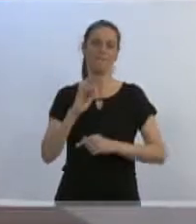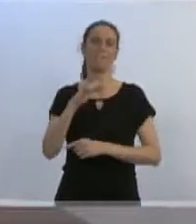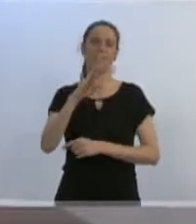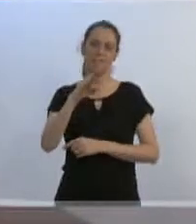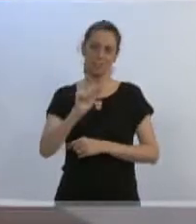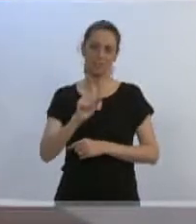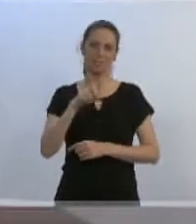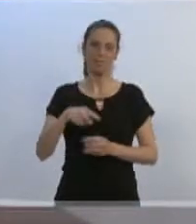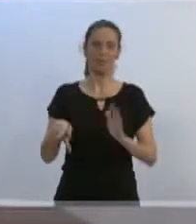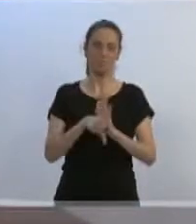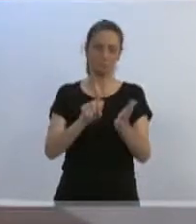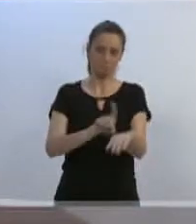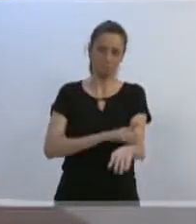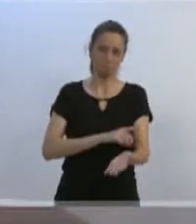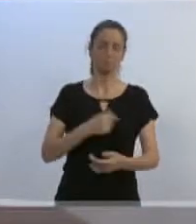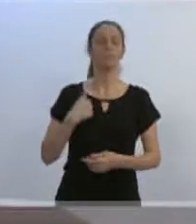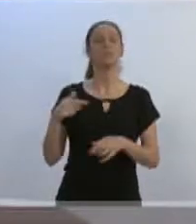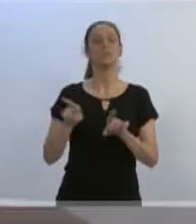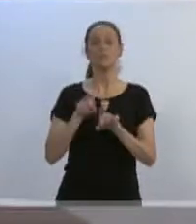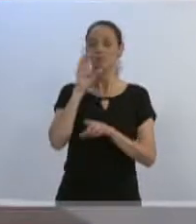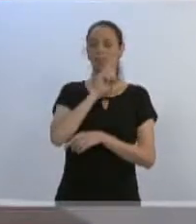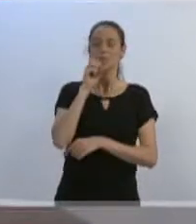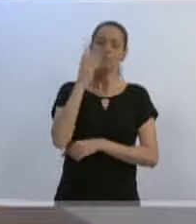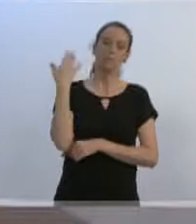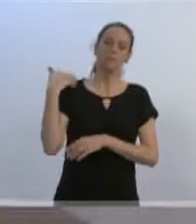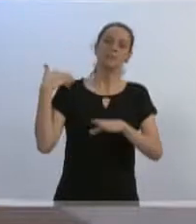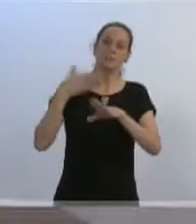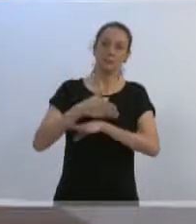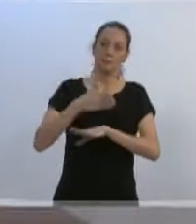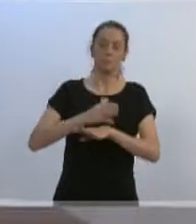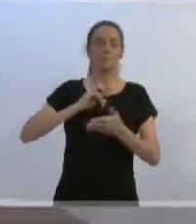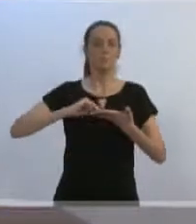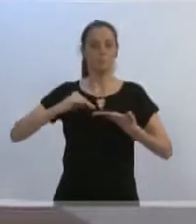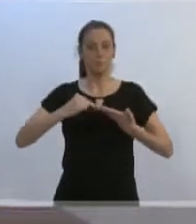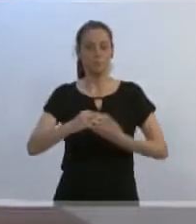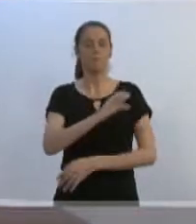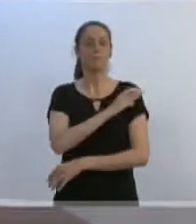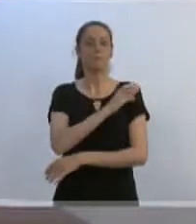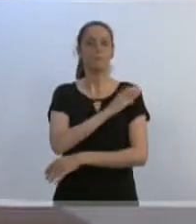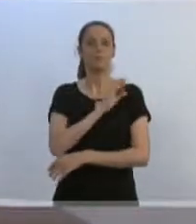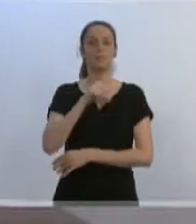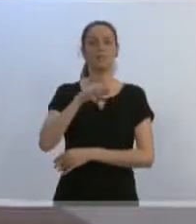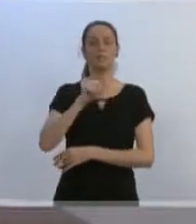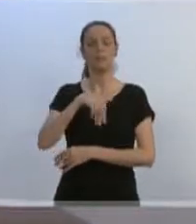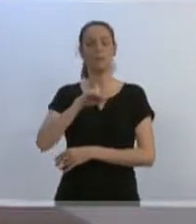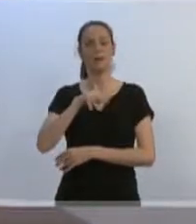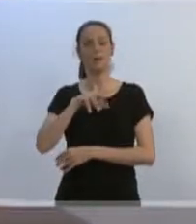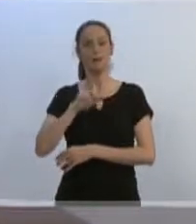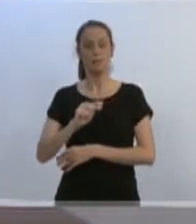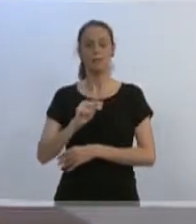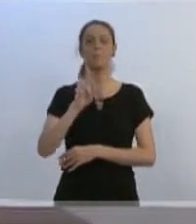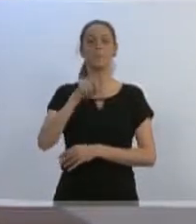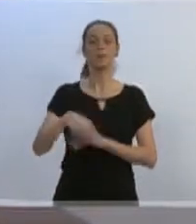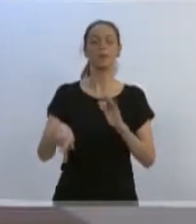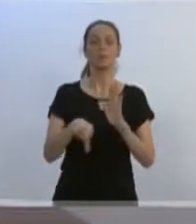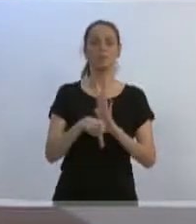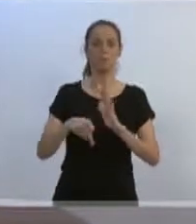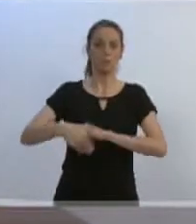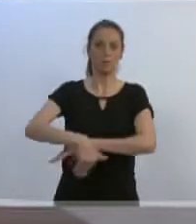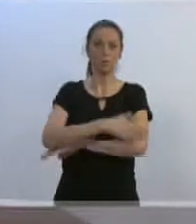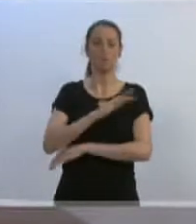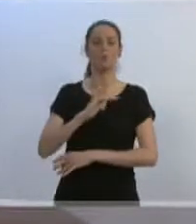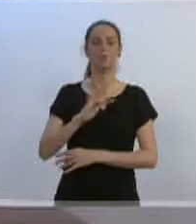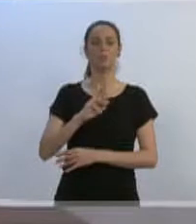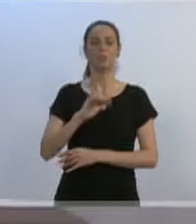participei final de semana da paz selada no cei maria que fica na frente brooke